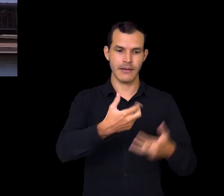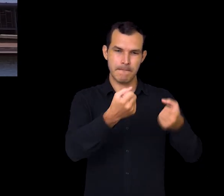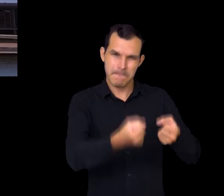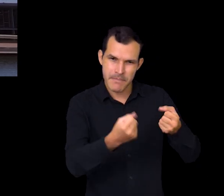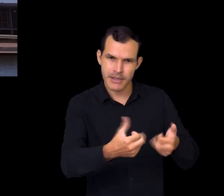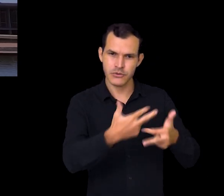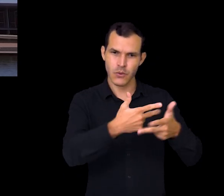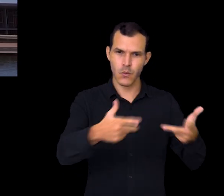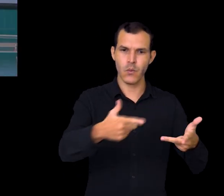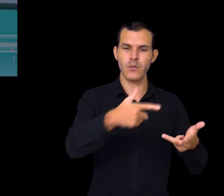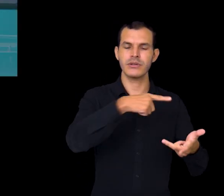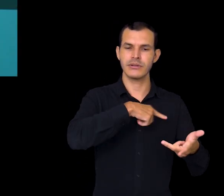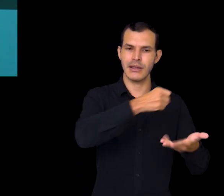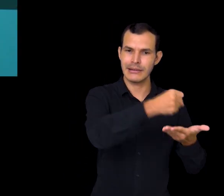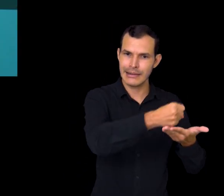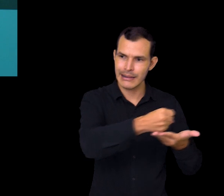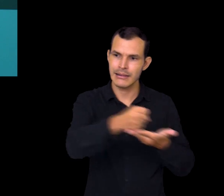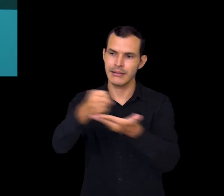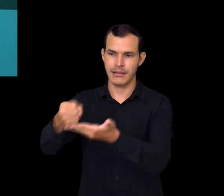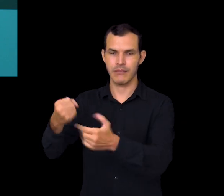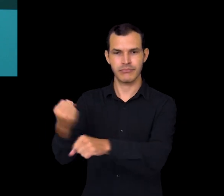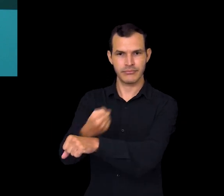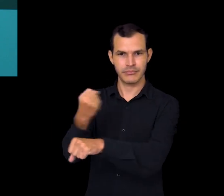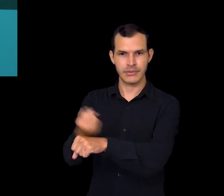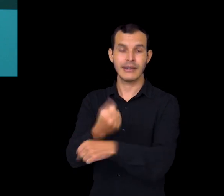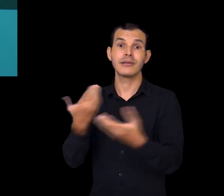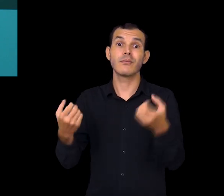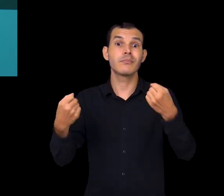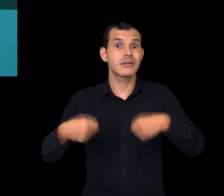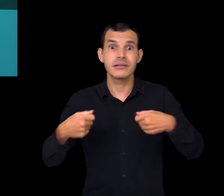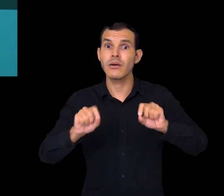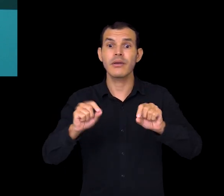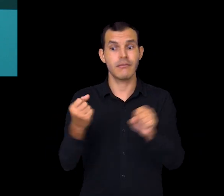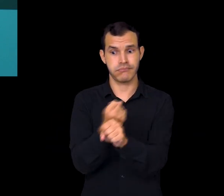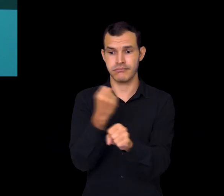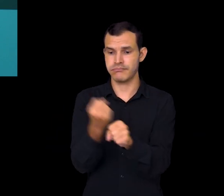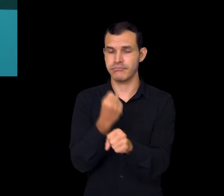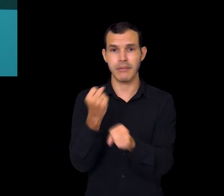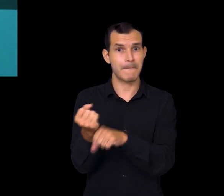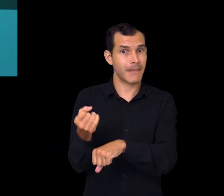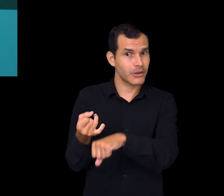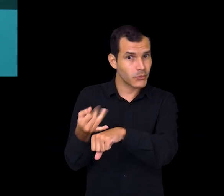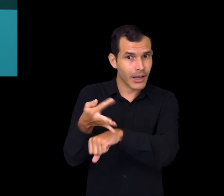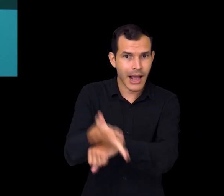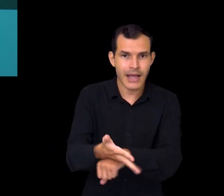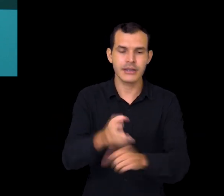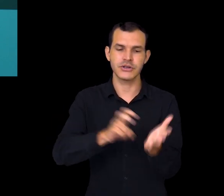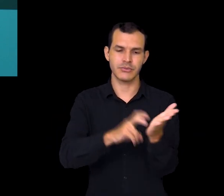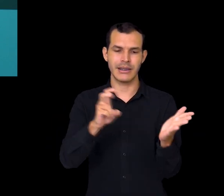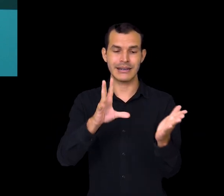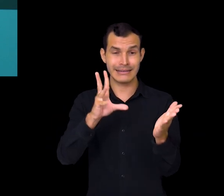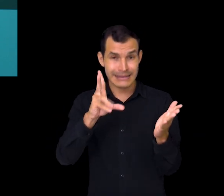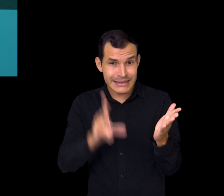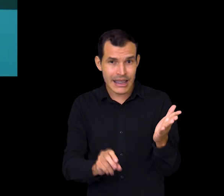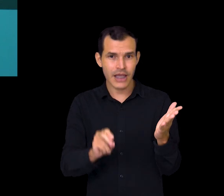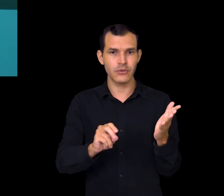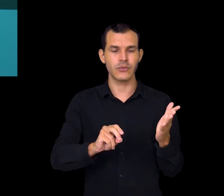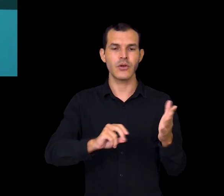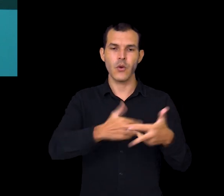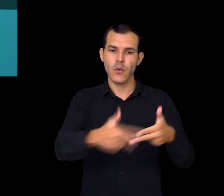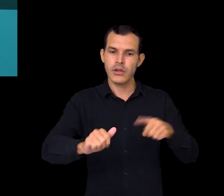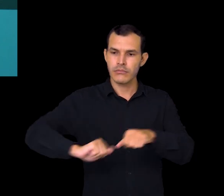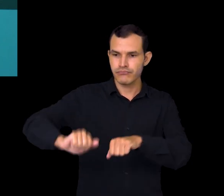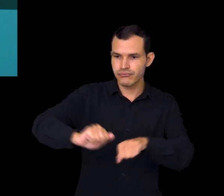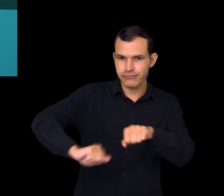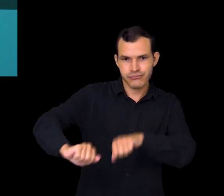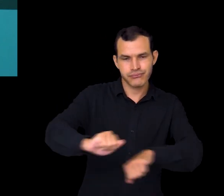madrugada, a obra durava 24 horas. Imagens do espelho d'água. De manhã cedo lavava tudo e tal, e o desejo do senador, do presidente